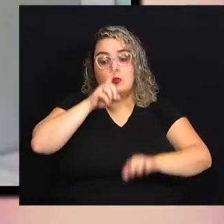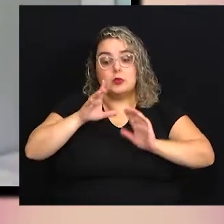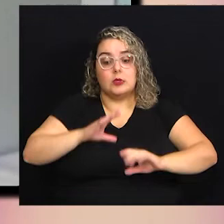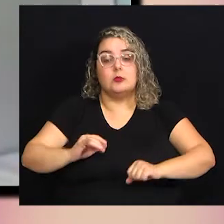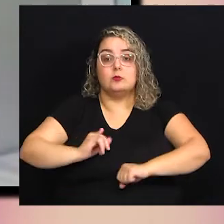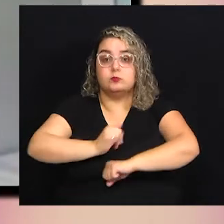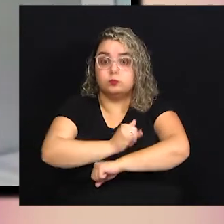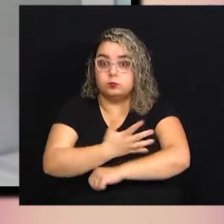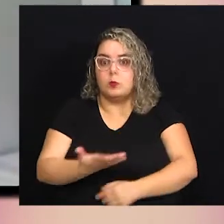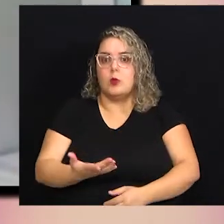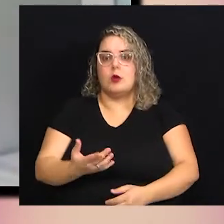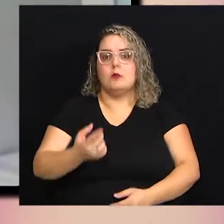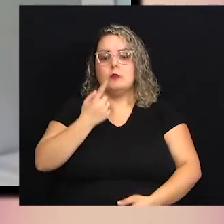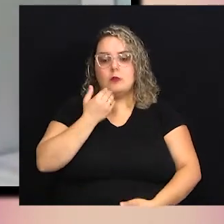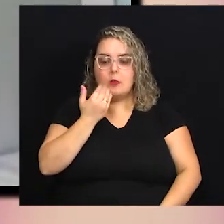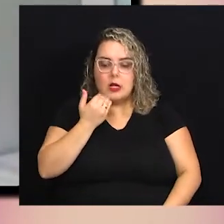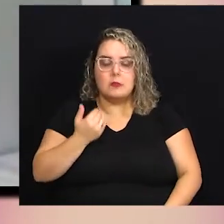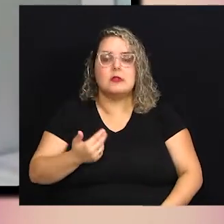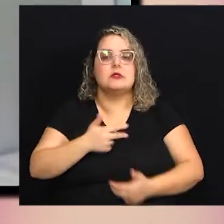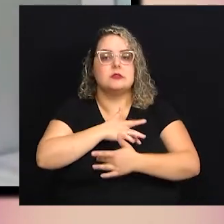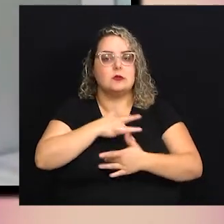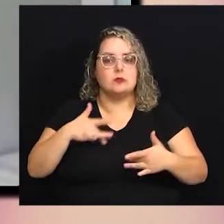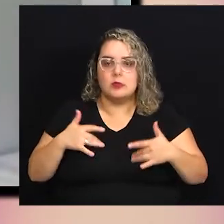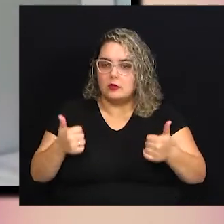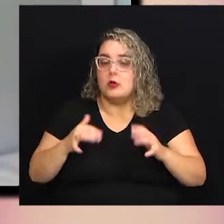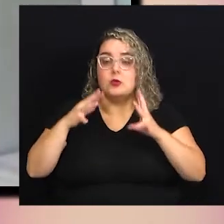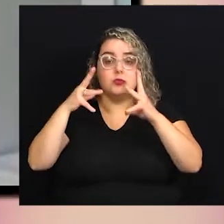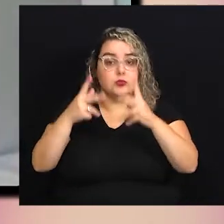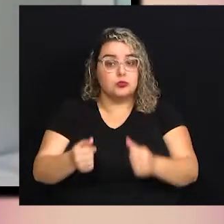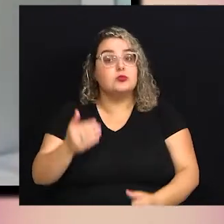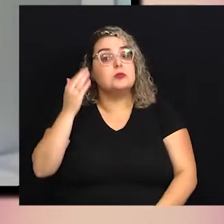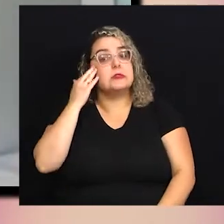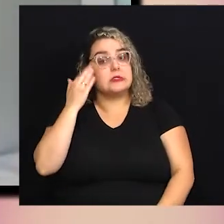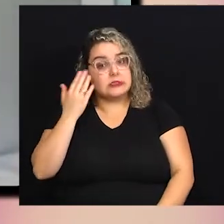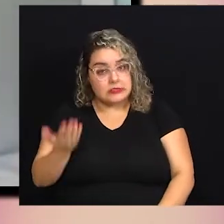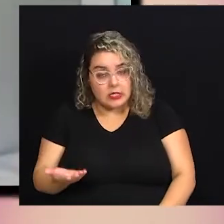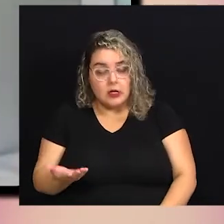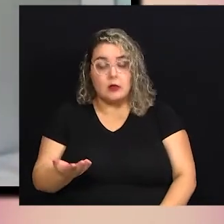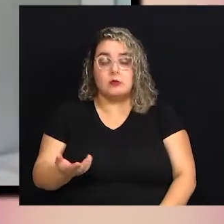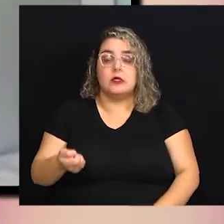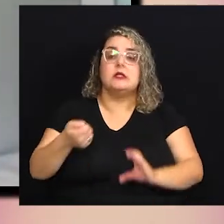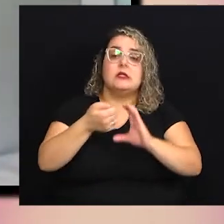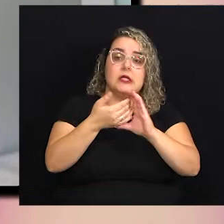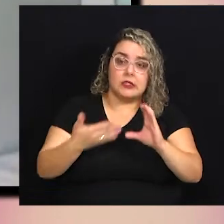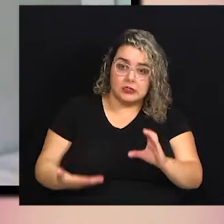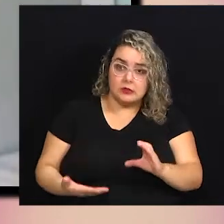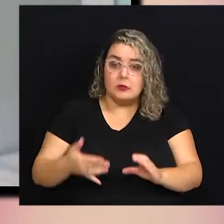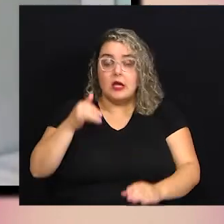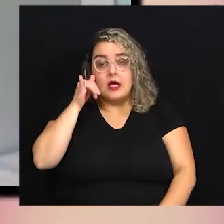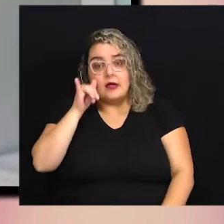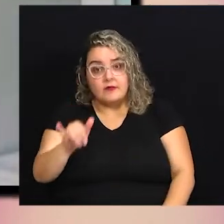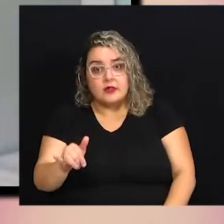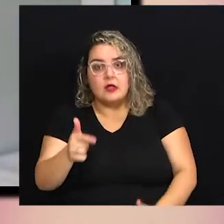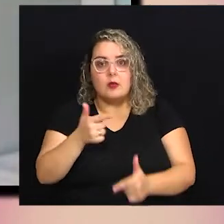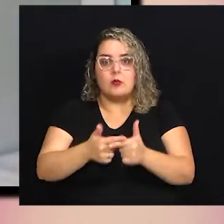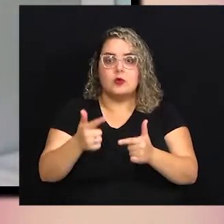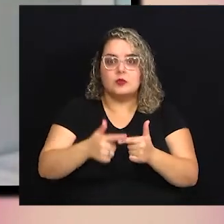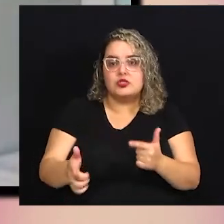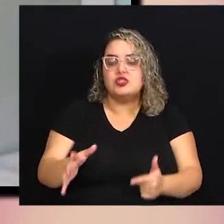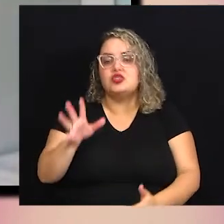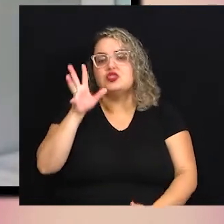peso, procurar uma dieta saudável, tudo isso que a gente sabidamente sabe que tem caráter de prevenção,